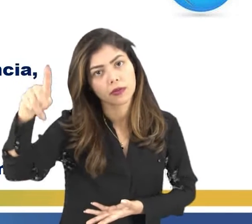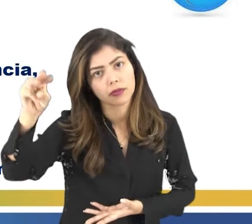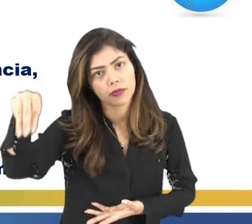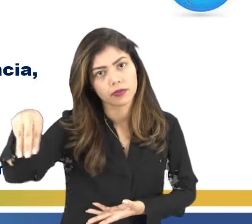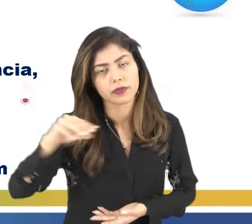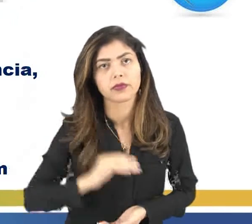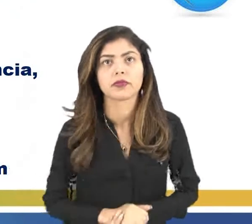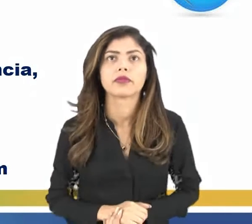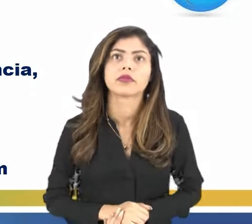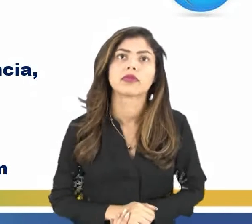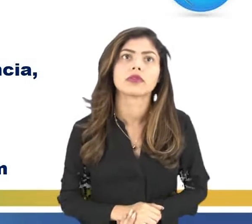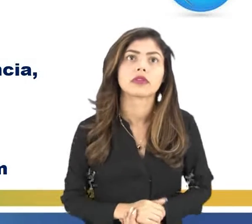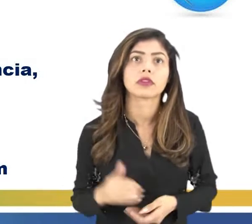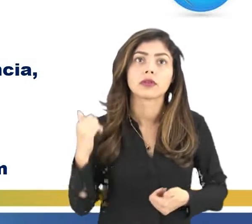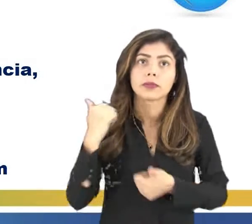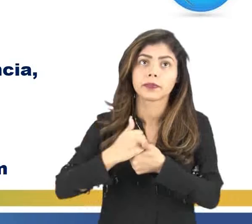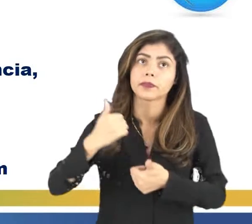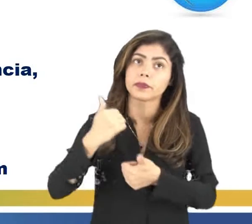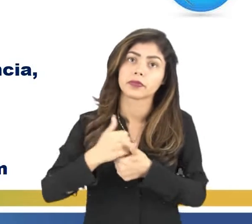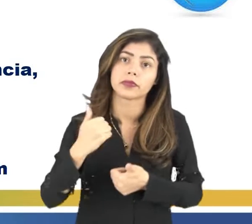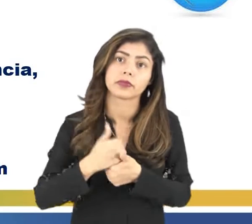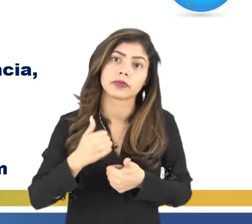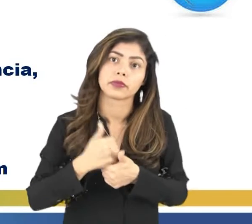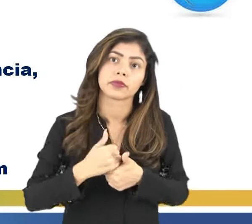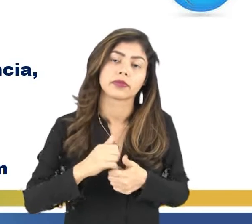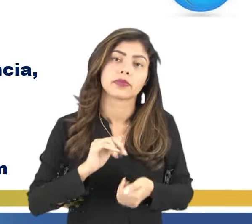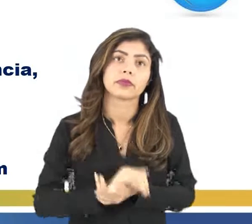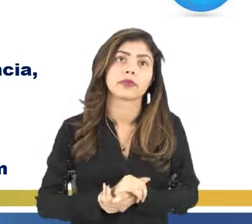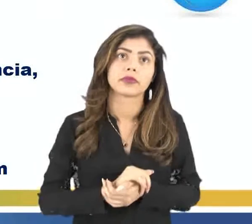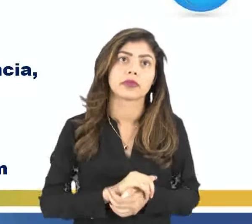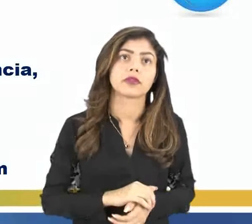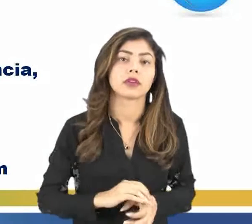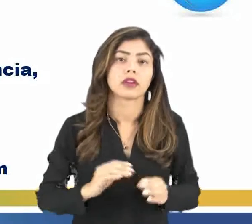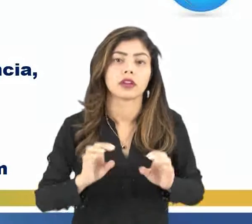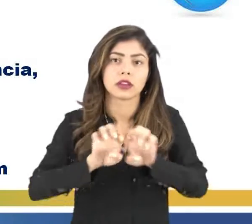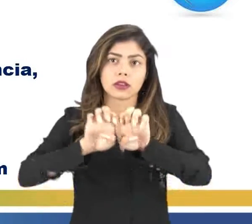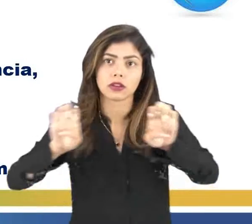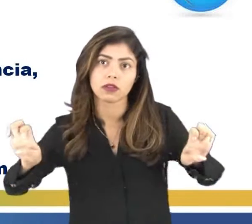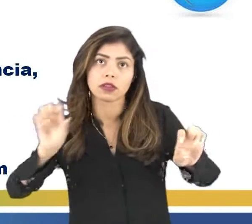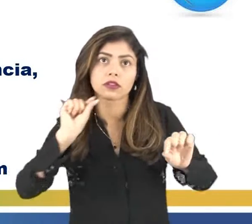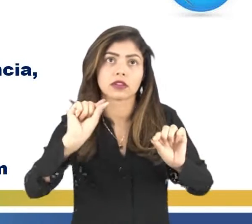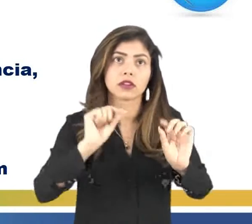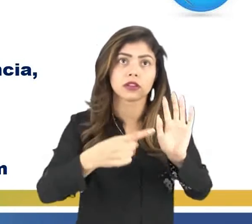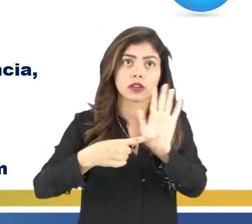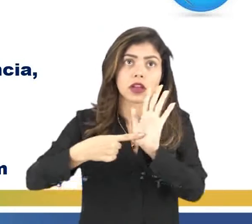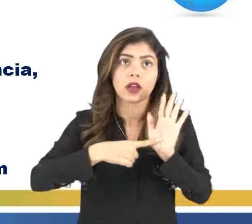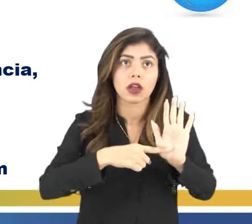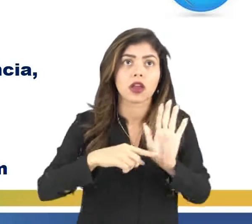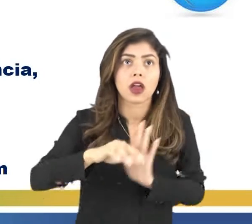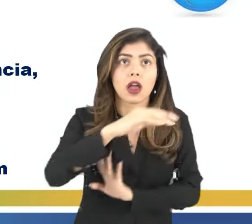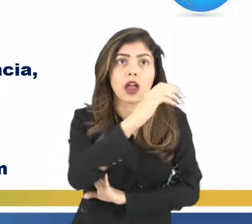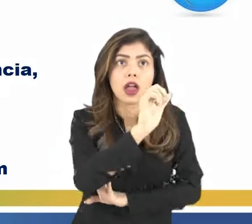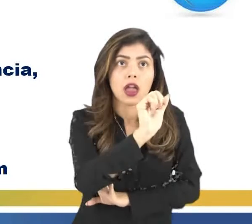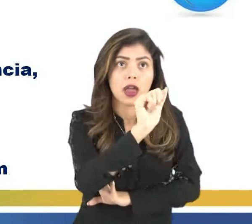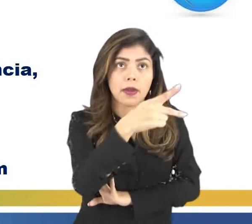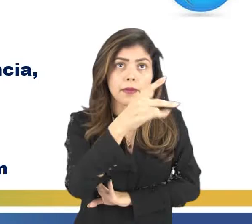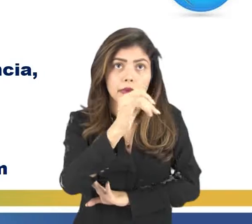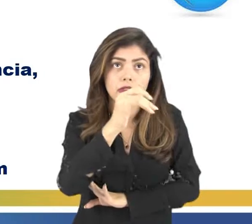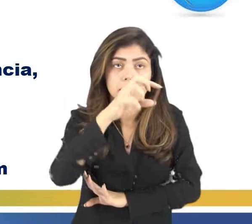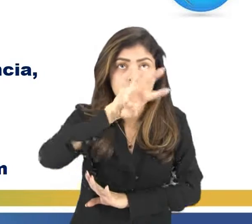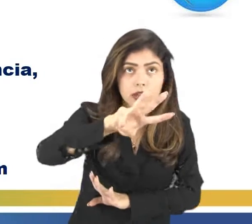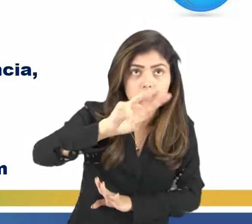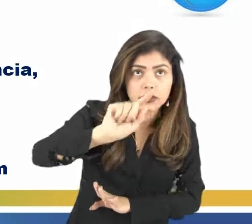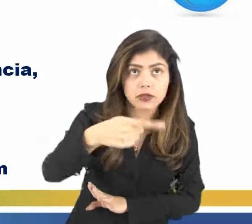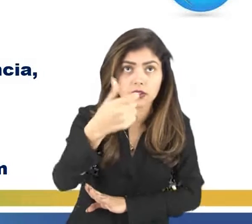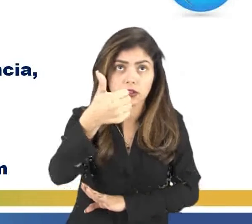1,5 quilômetros. Substituindo na relação da área, encontraremos π igual a